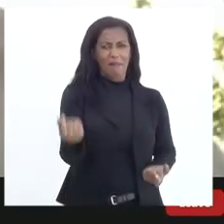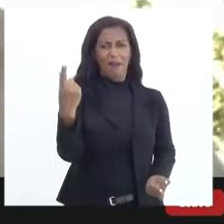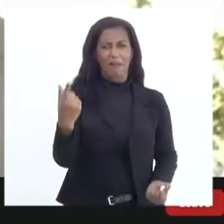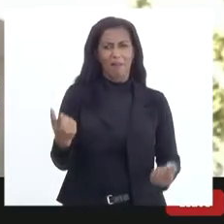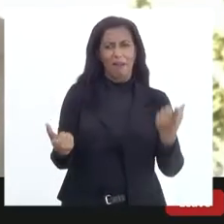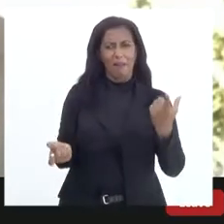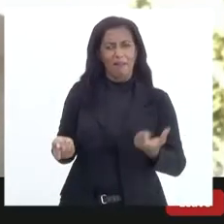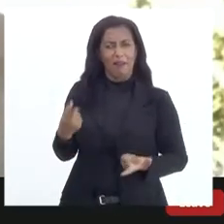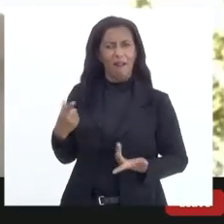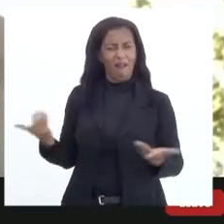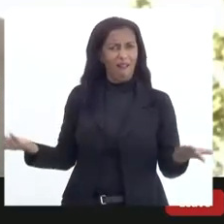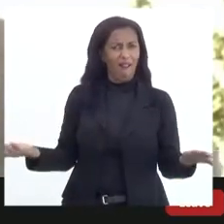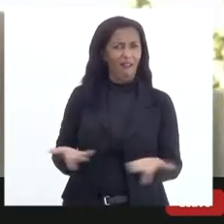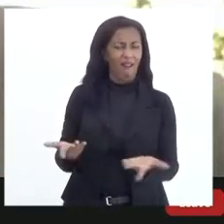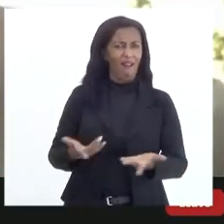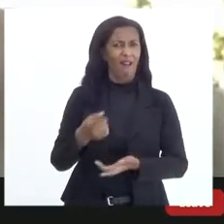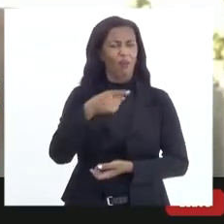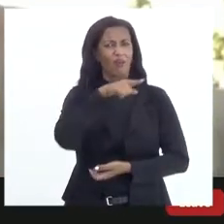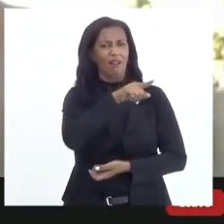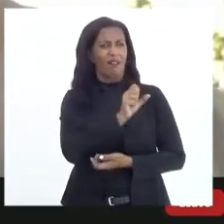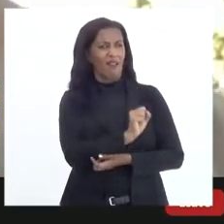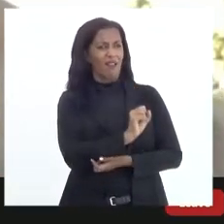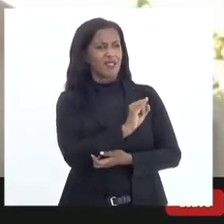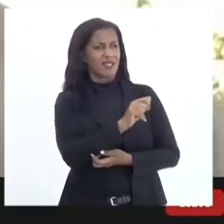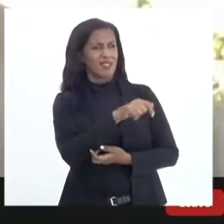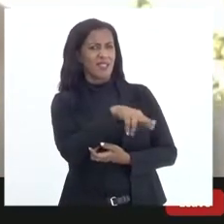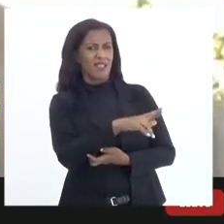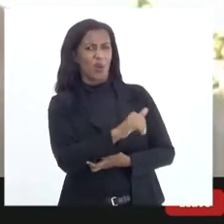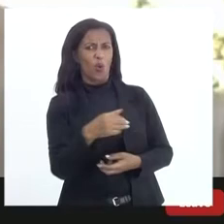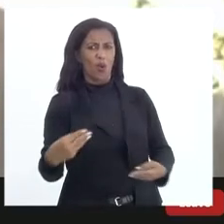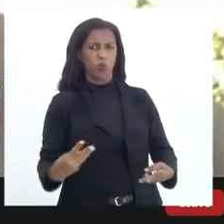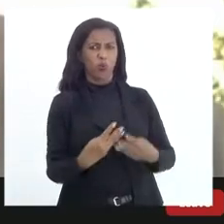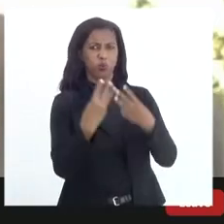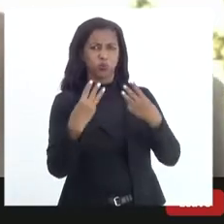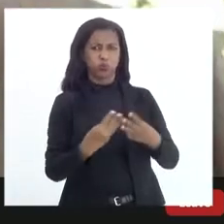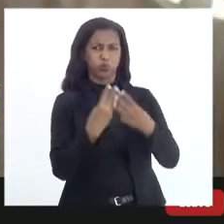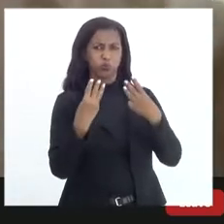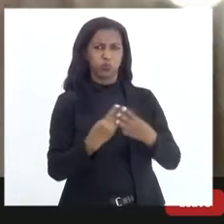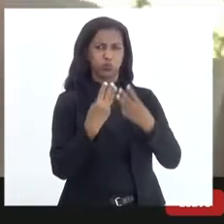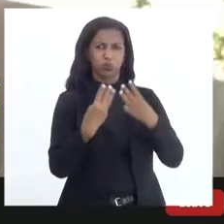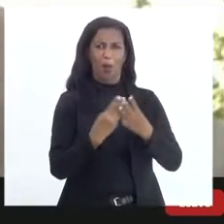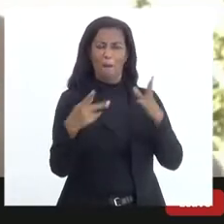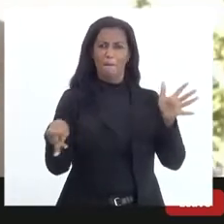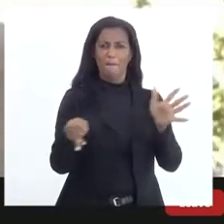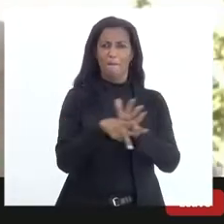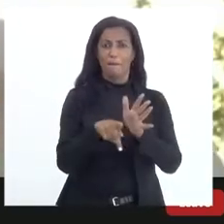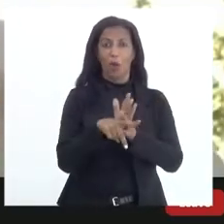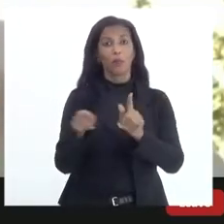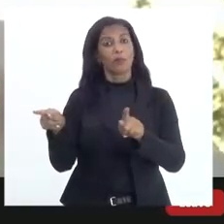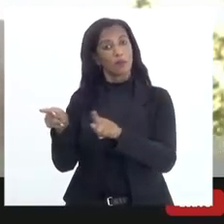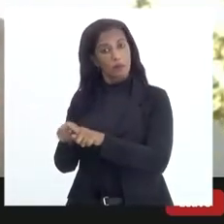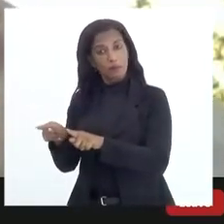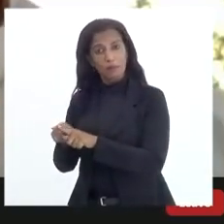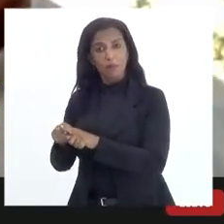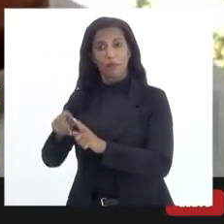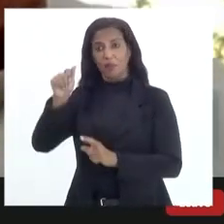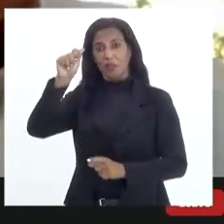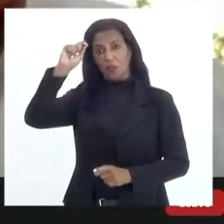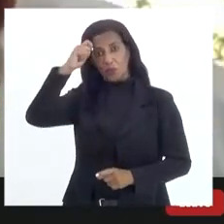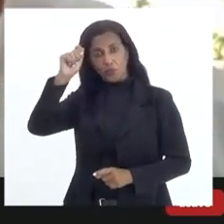agora da sinagoga, do culto virtual dos judeus, é o caso aqui dos negros,